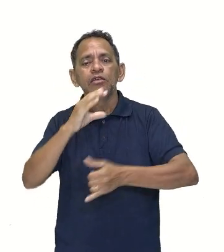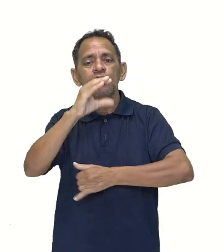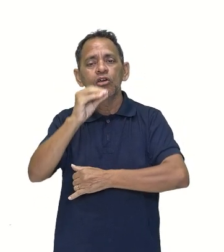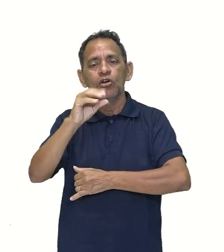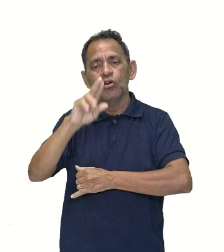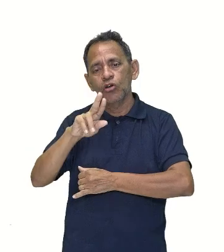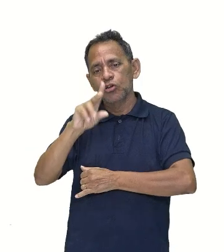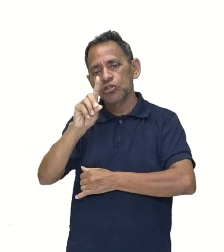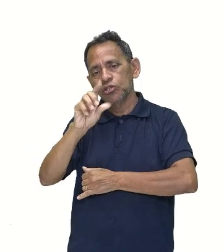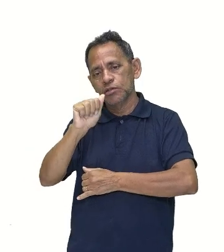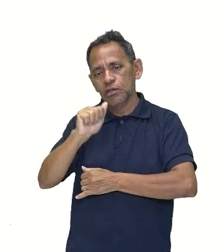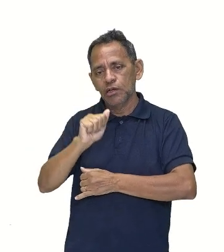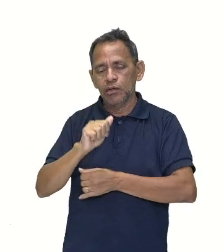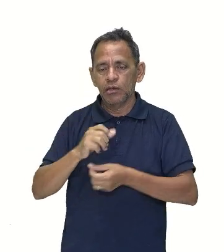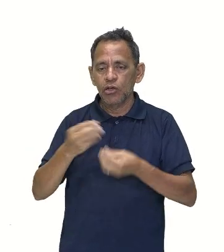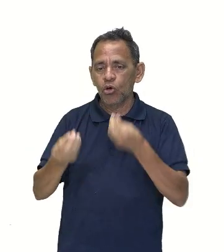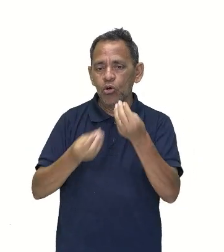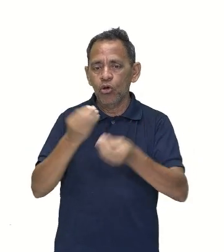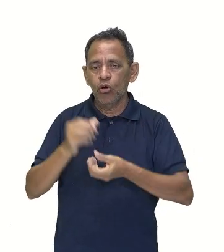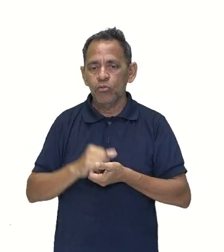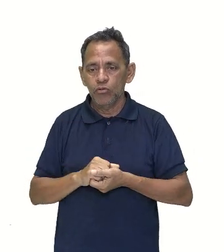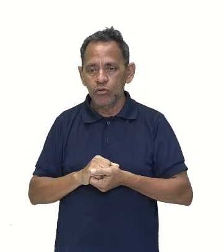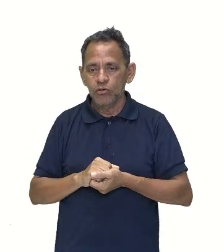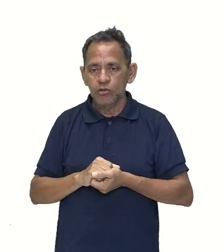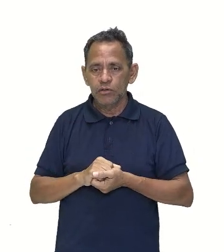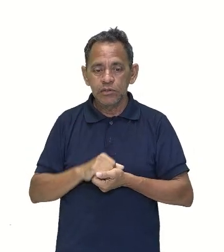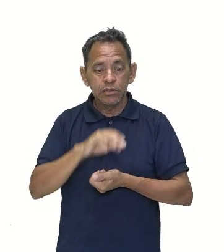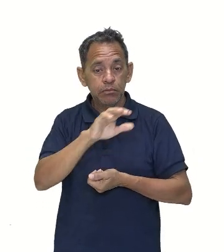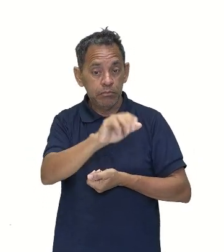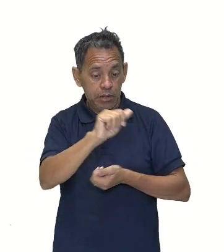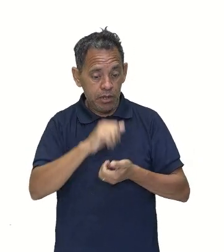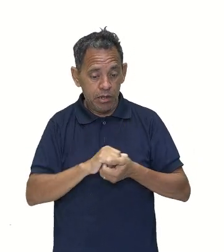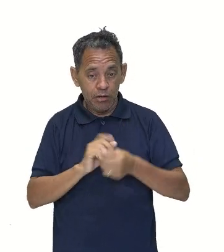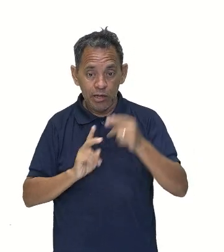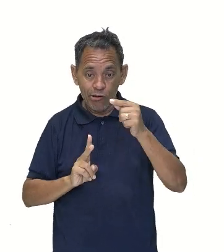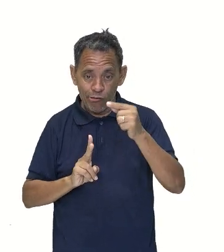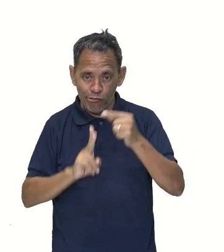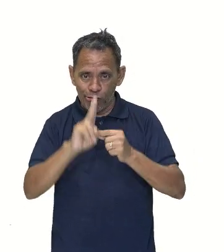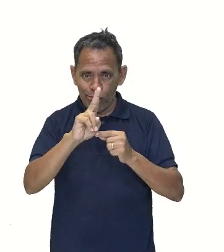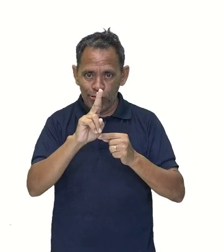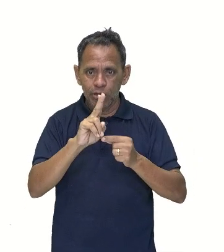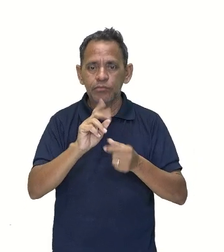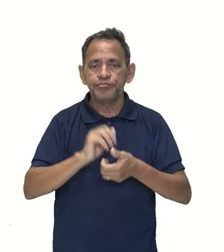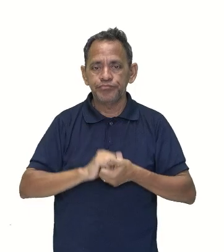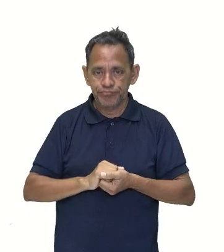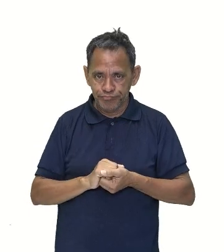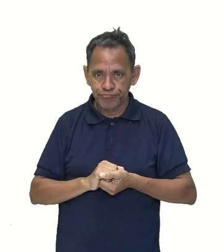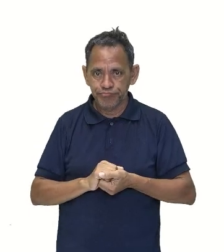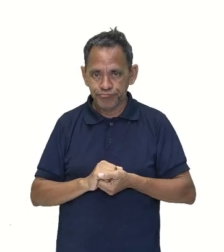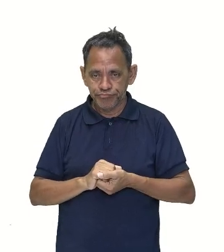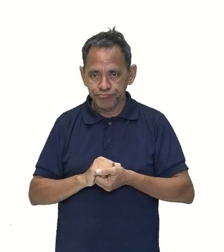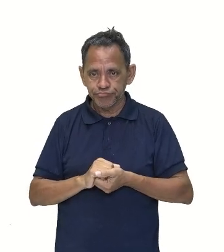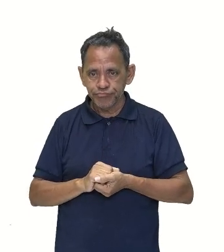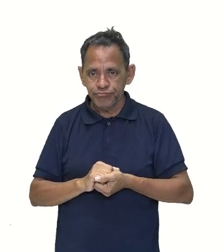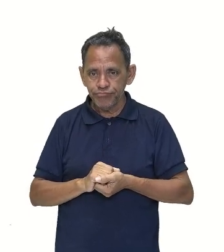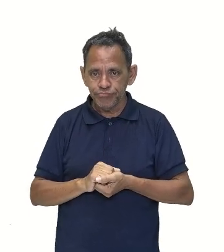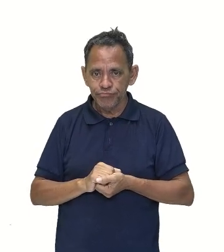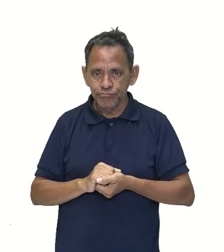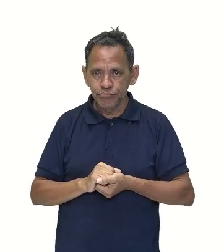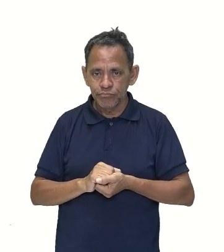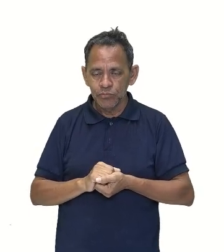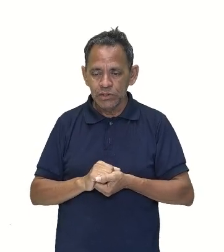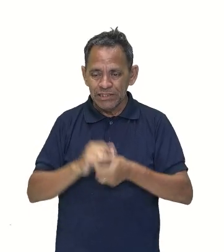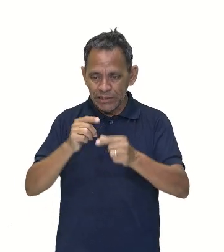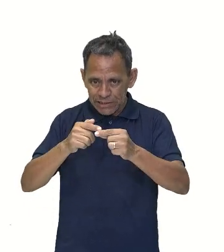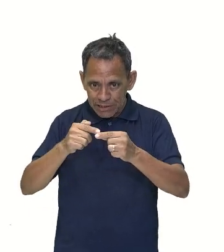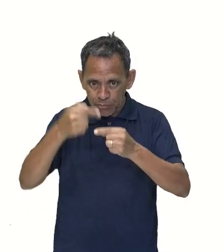vai pegar essa corda e vai cortá-la nesse ponto aqui. Aí você corta a corda e em seguida